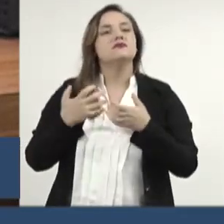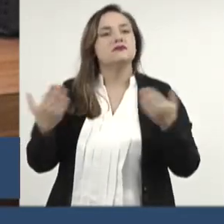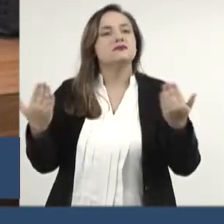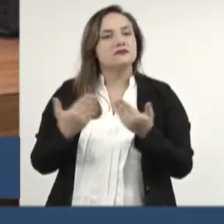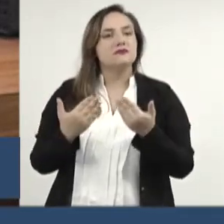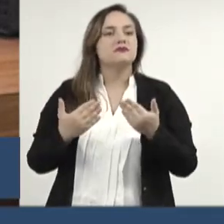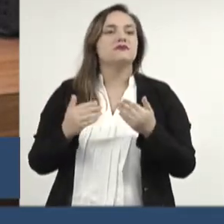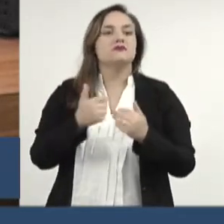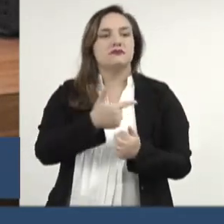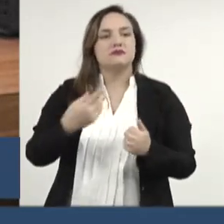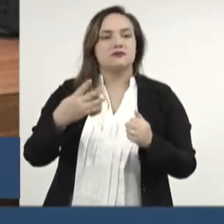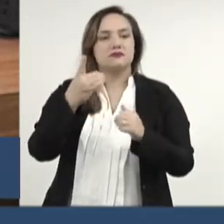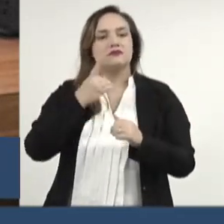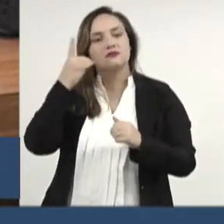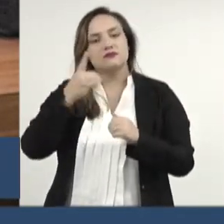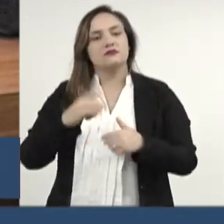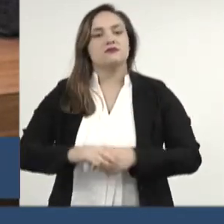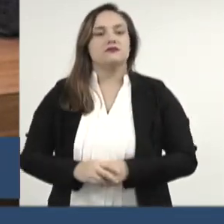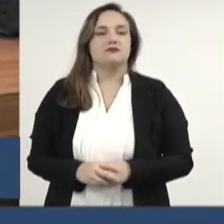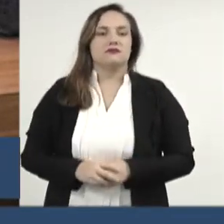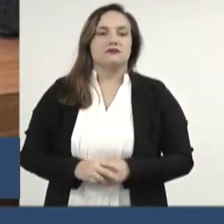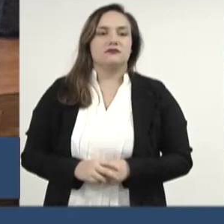em nome dos 24 deputados.